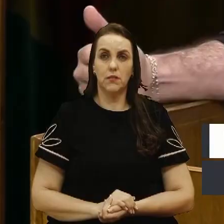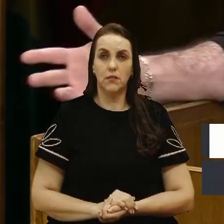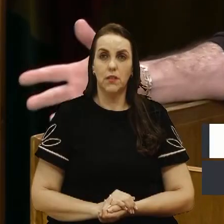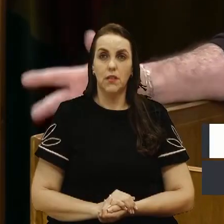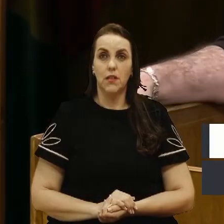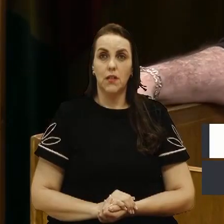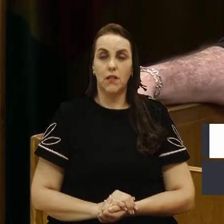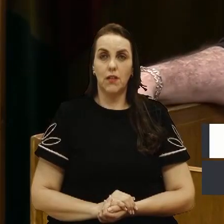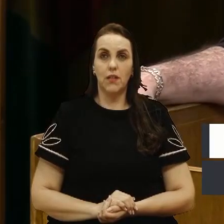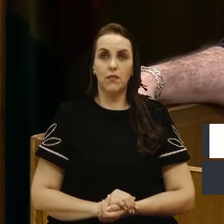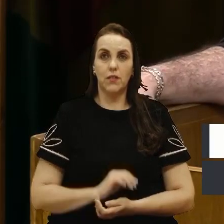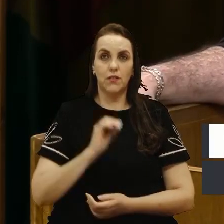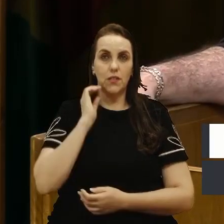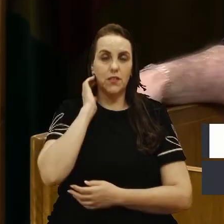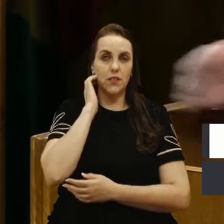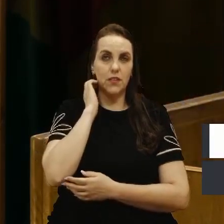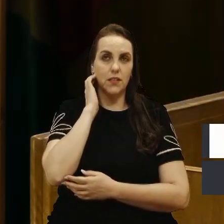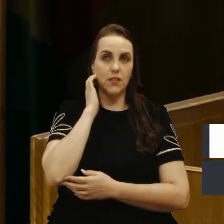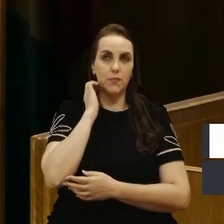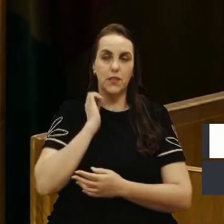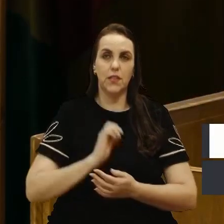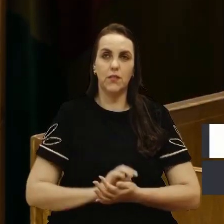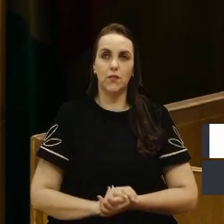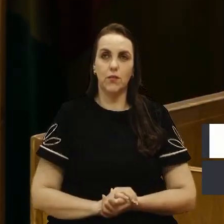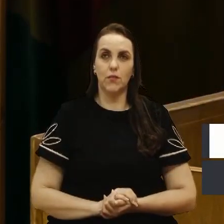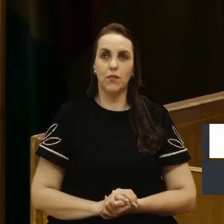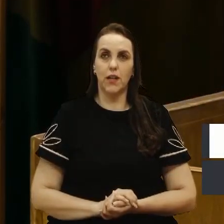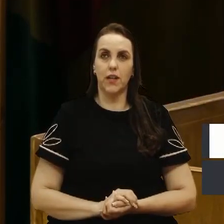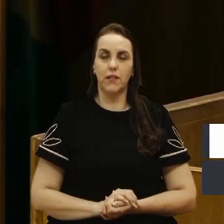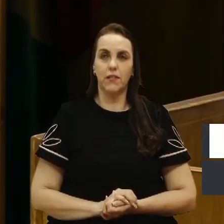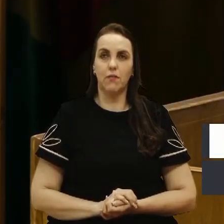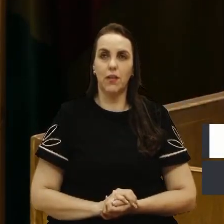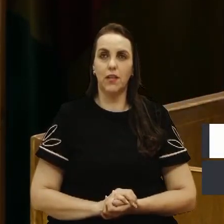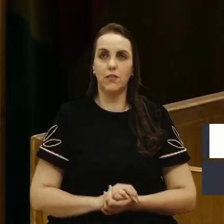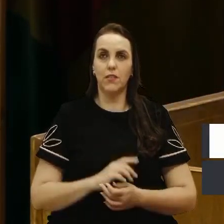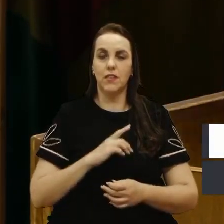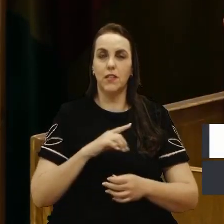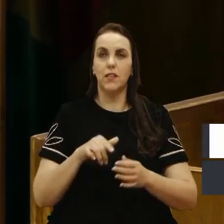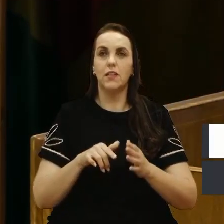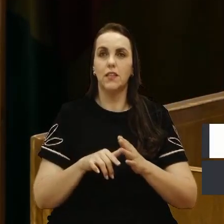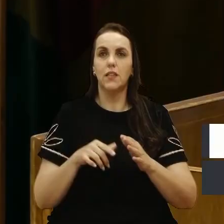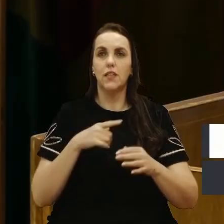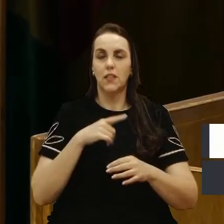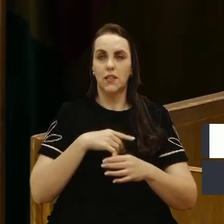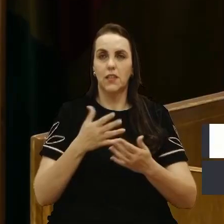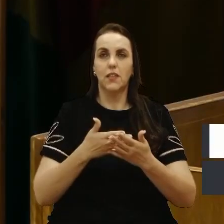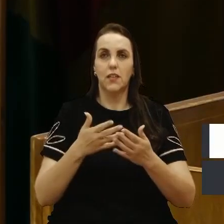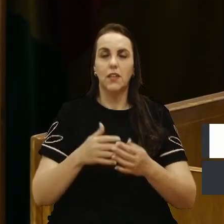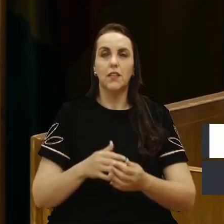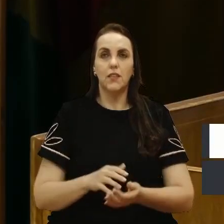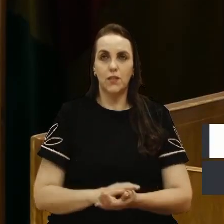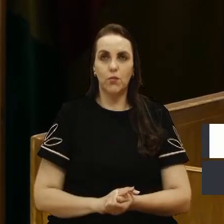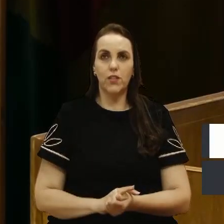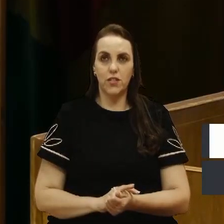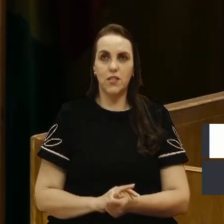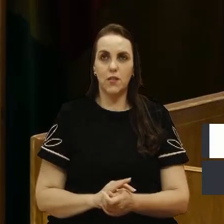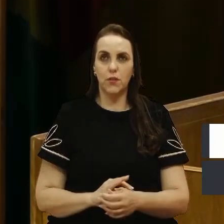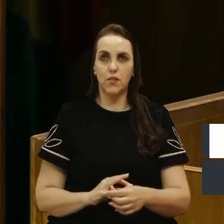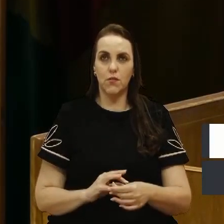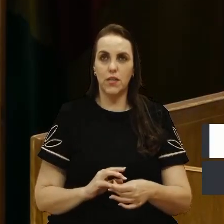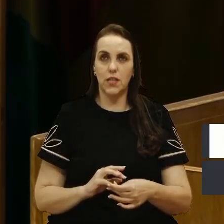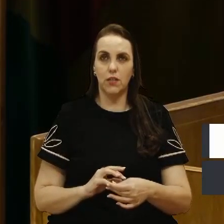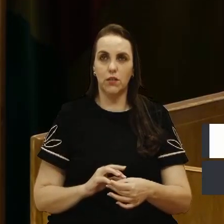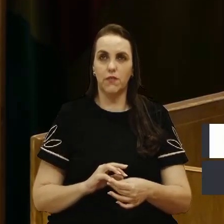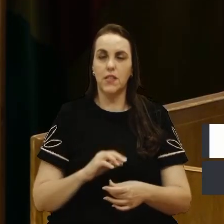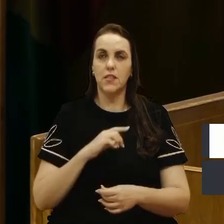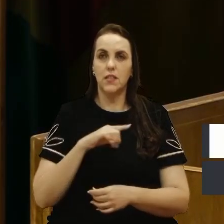E por que eu estou fazendo a fala aqui? Como pode a segunda maior... E aqui podem pedir questão de ordem, porque eu não vou me ater ao